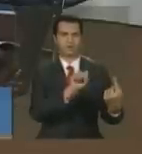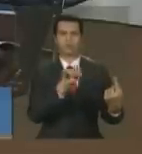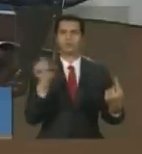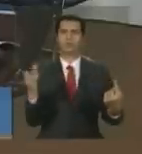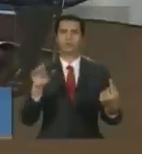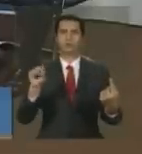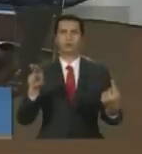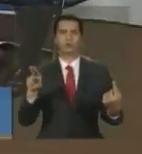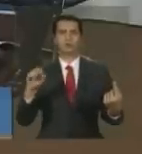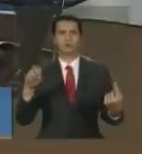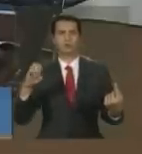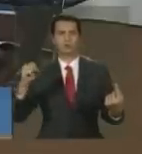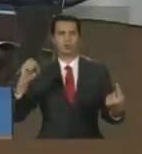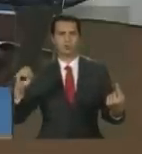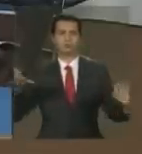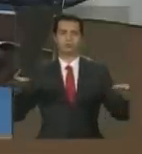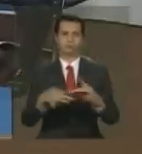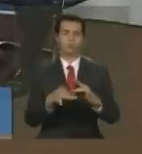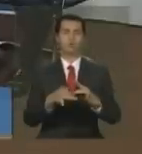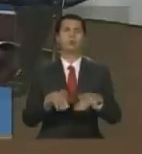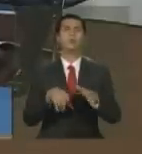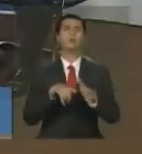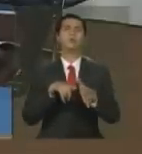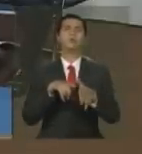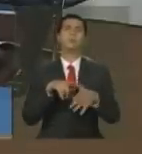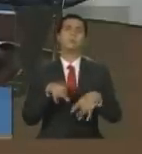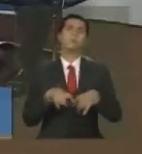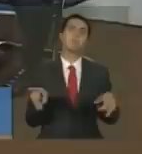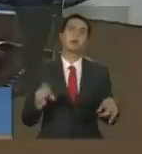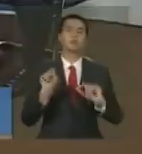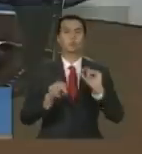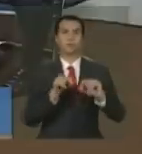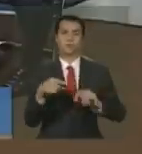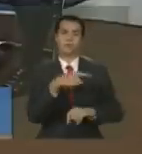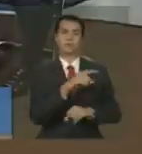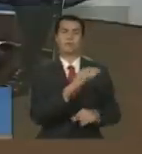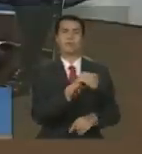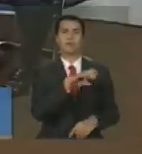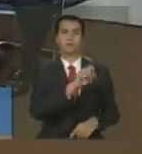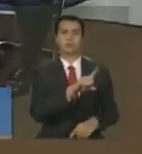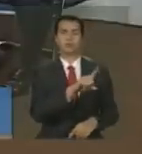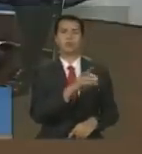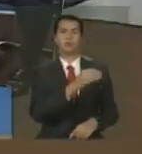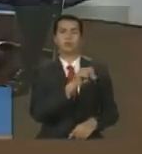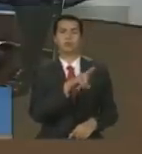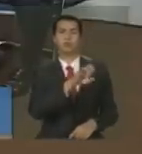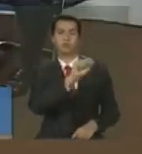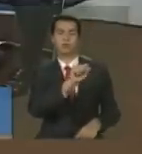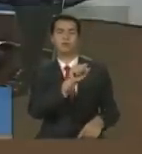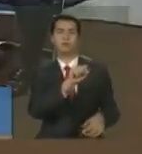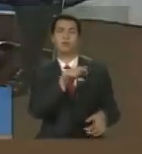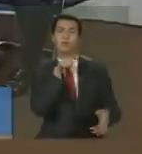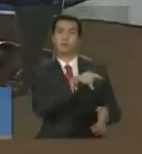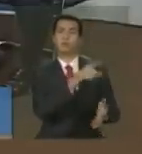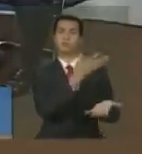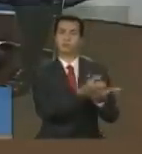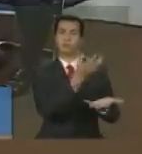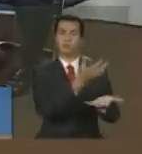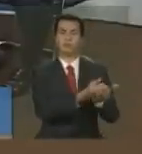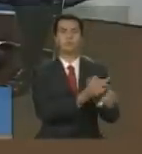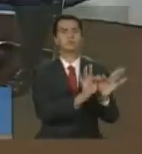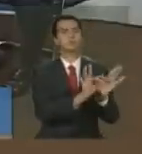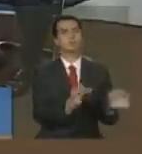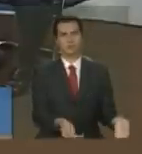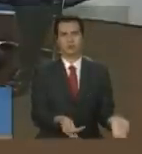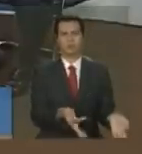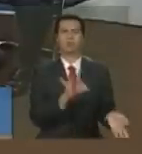por que a gente não tem só o CadSUAS? Porque o CadSUAS, de fato, ele é um cadastro. Então, são dados mínimos, como eu falei, localização, o nome do secretário,